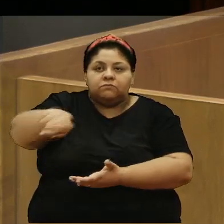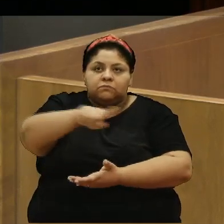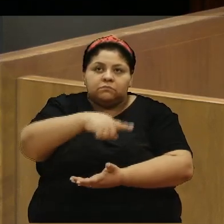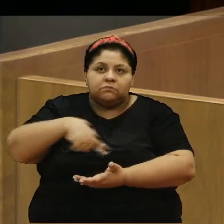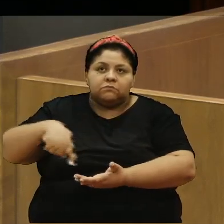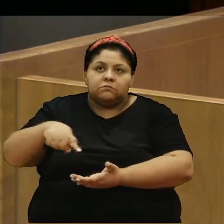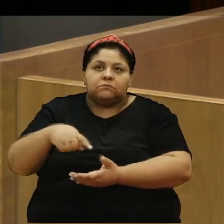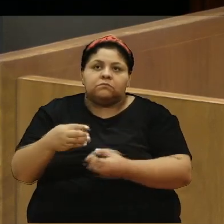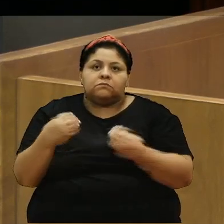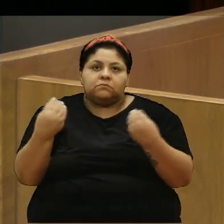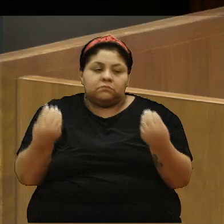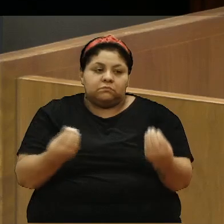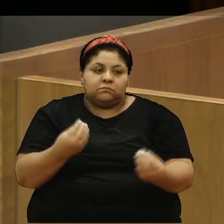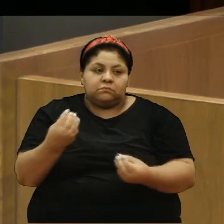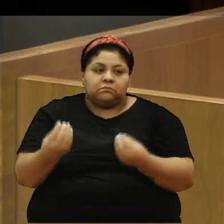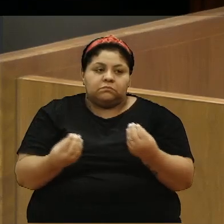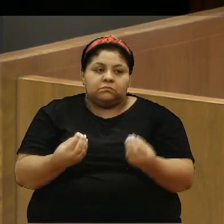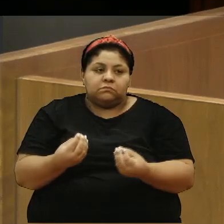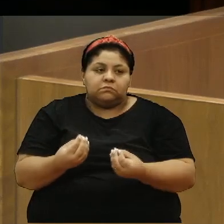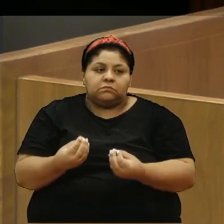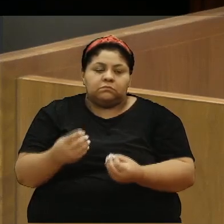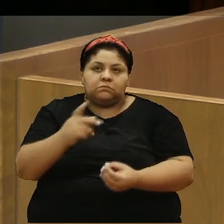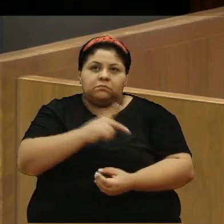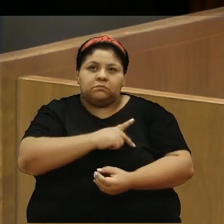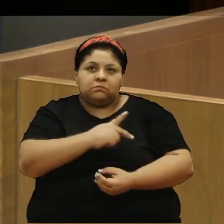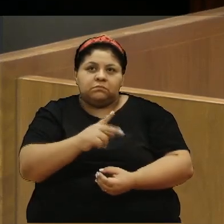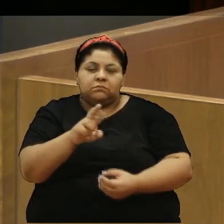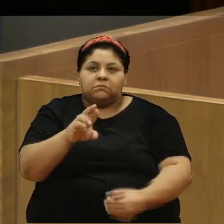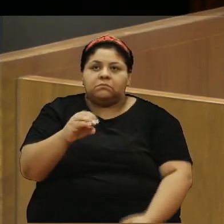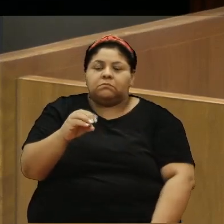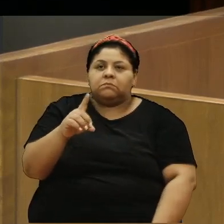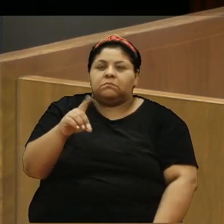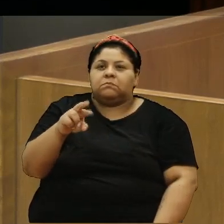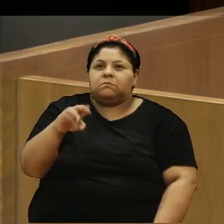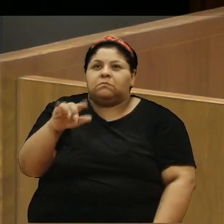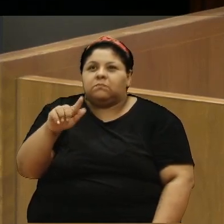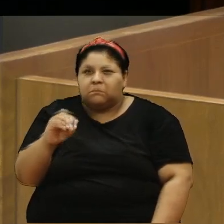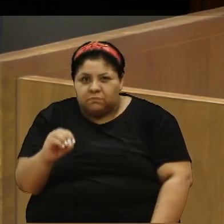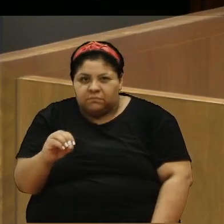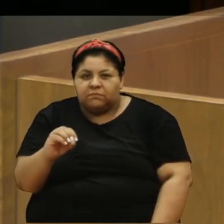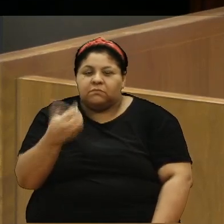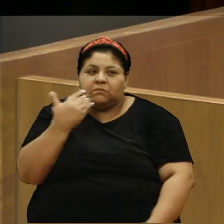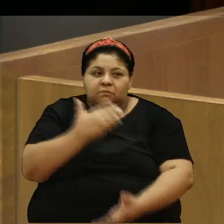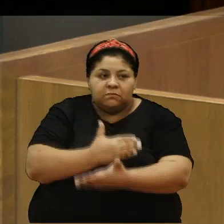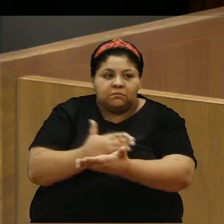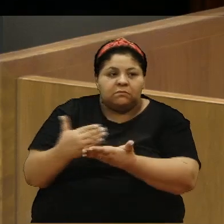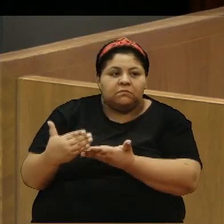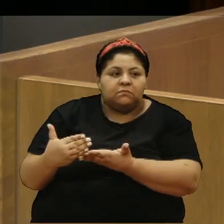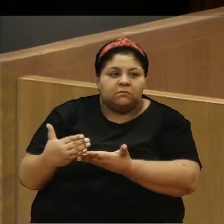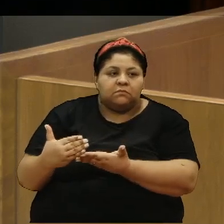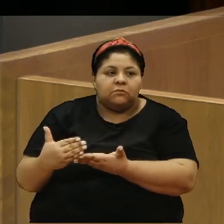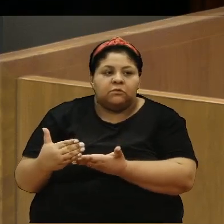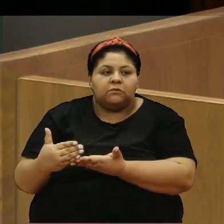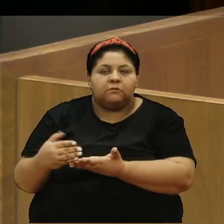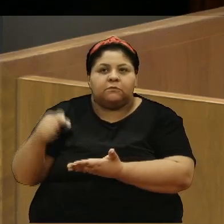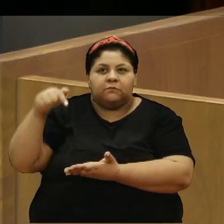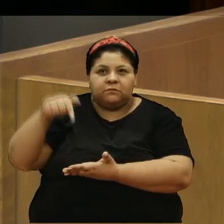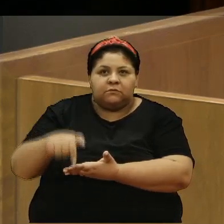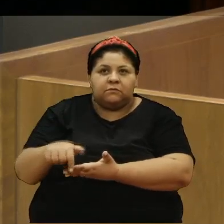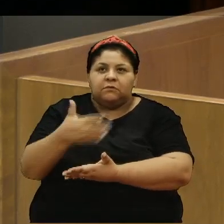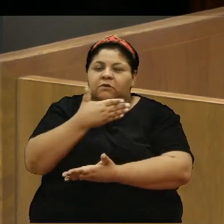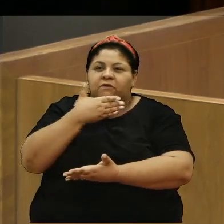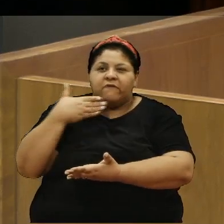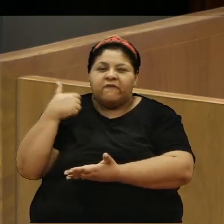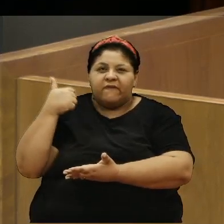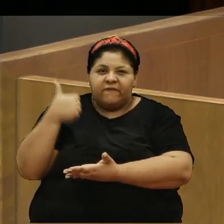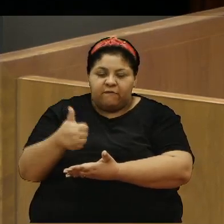de empreendedores liderados pelo presidente Rodrigo Gajardo, que começaram a acreditar que, sim, valia a pena